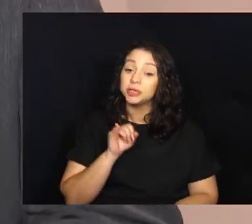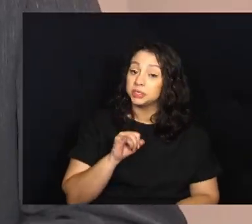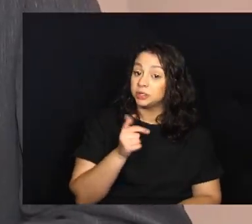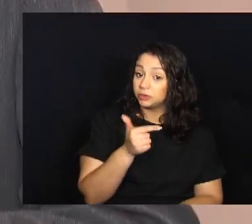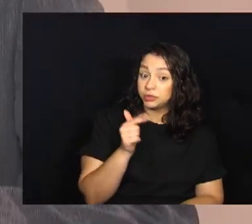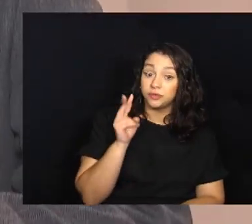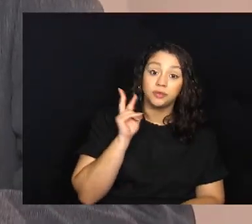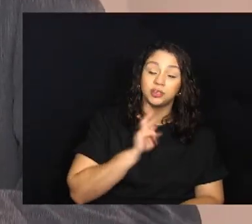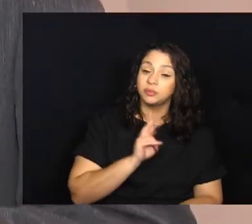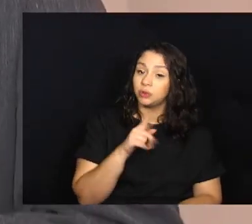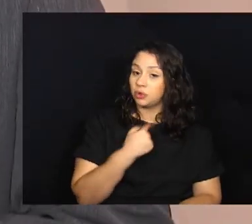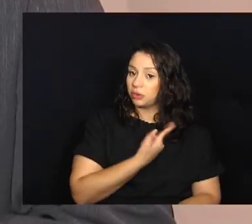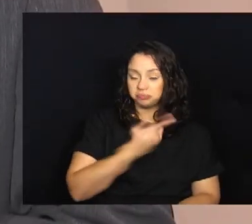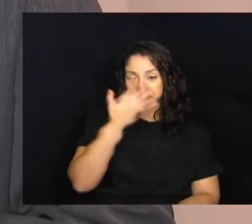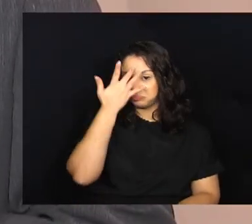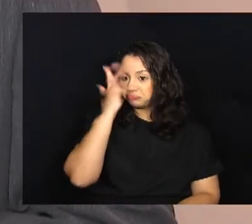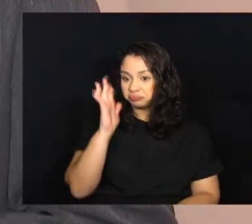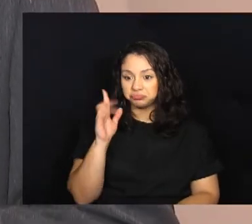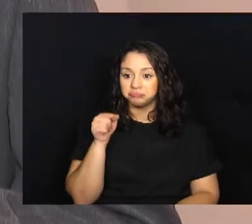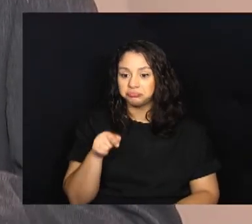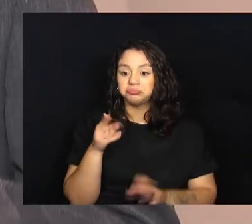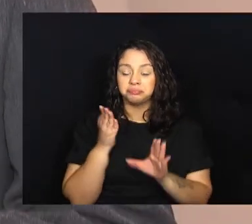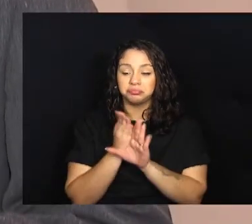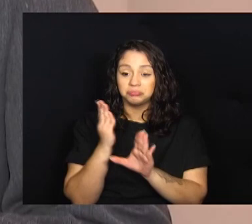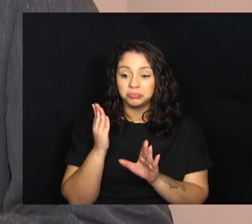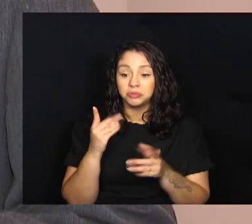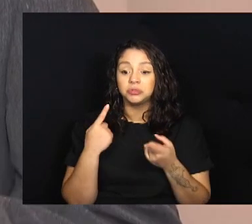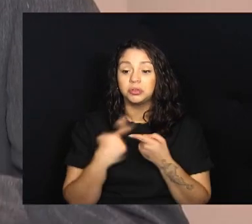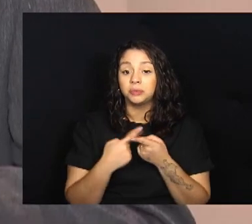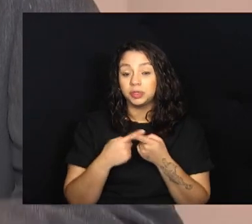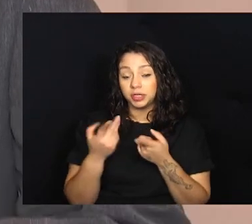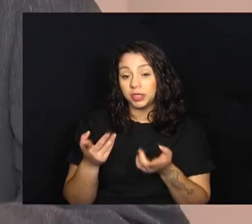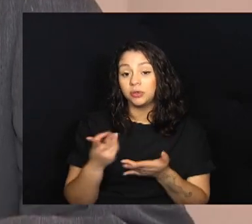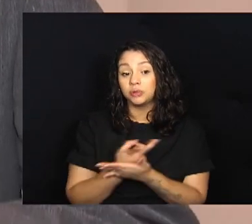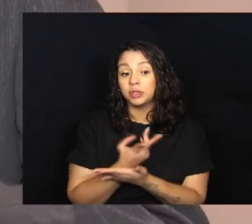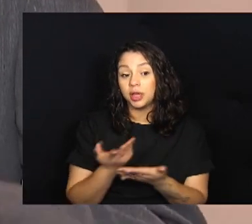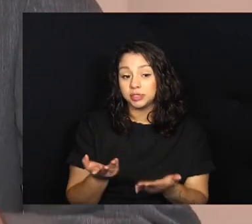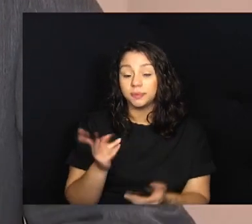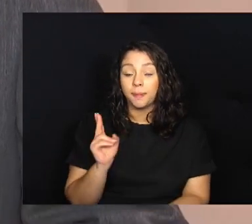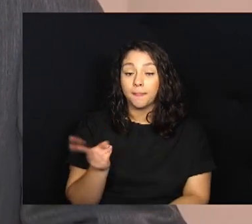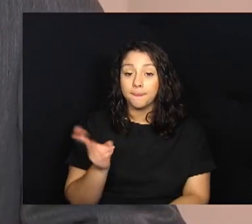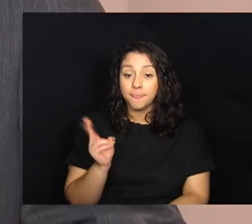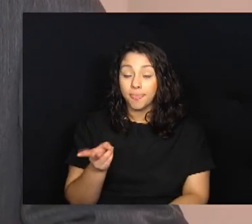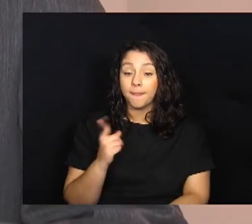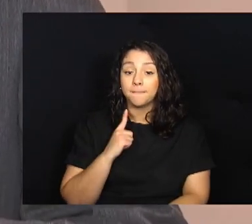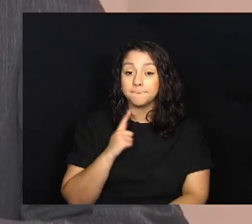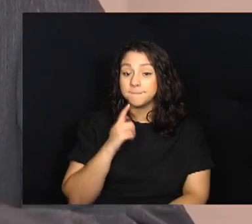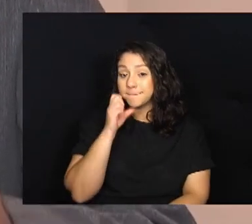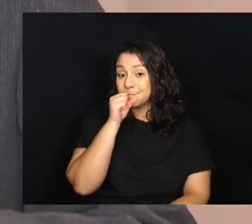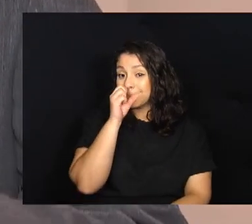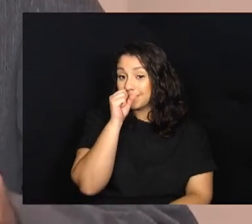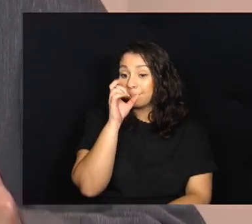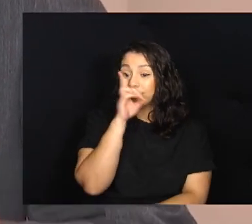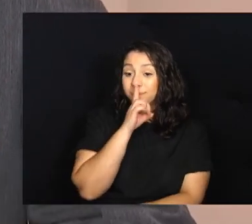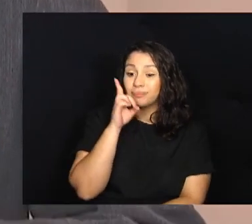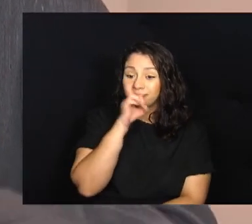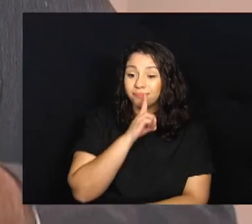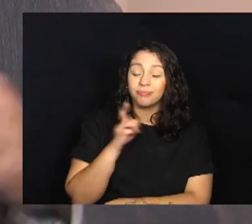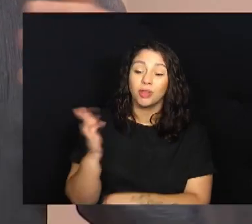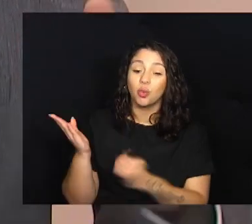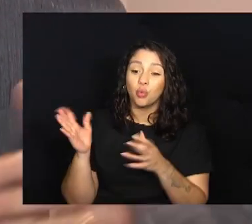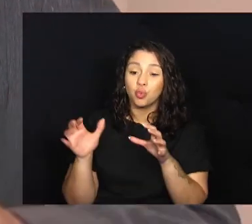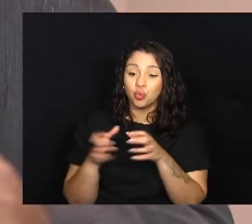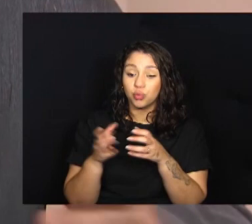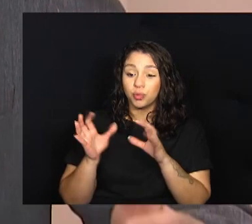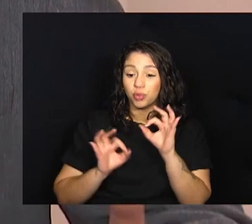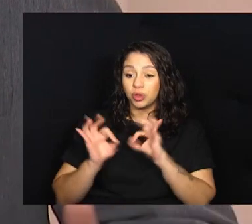ficaríamos sabendo desse encontro. O que acontece é que, frequentemente, finais de semana, né, grupos se organizam para